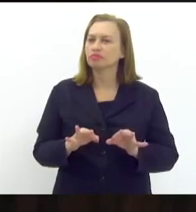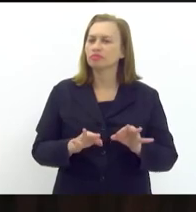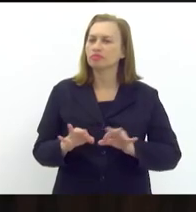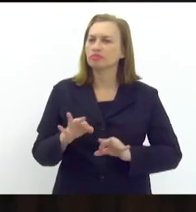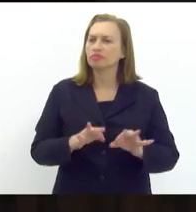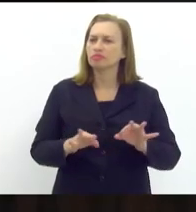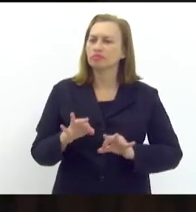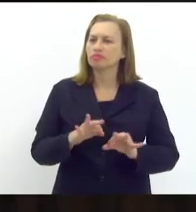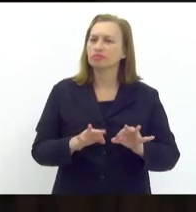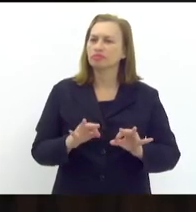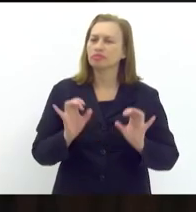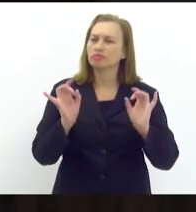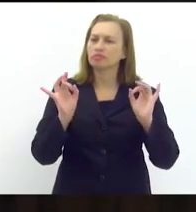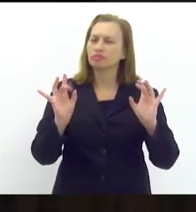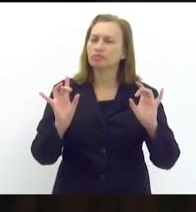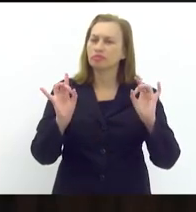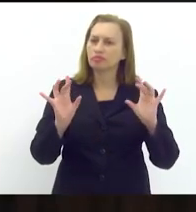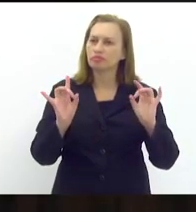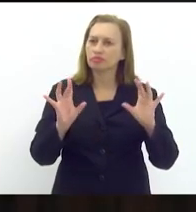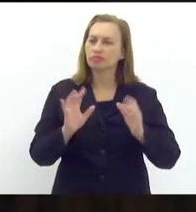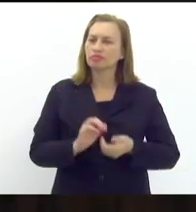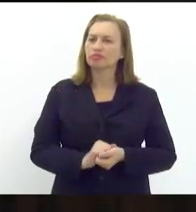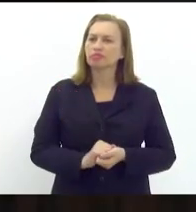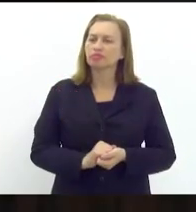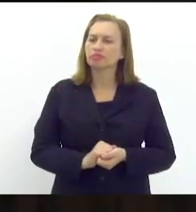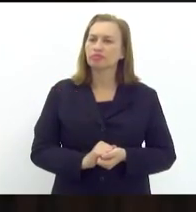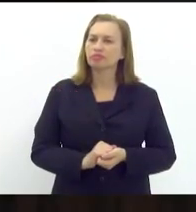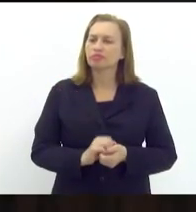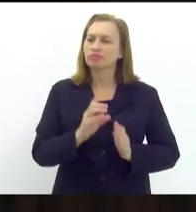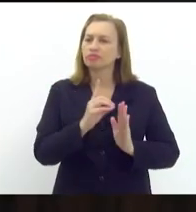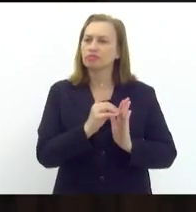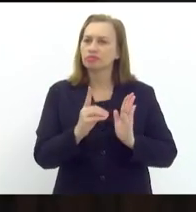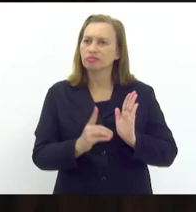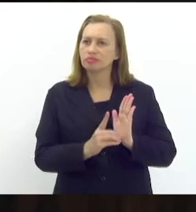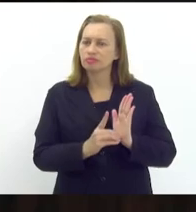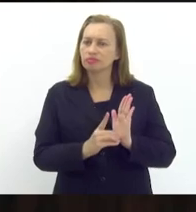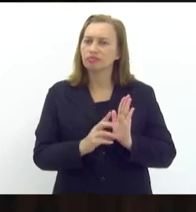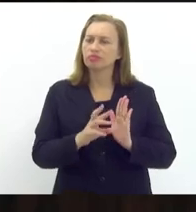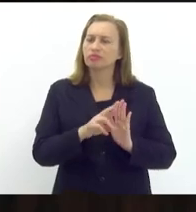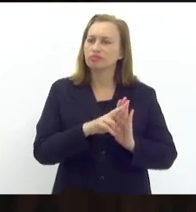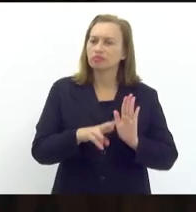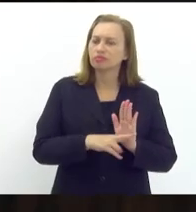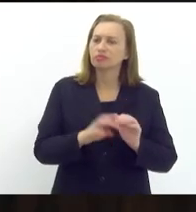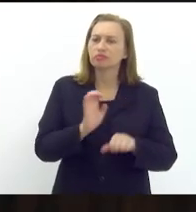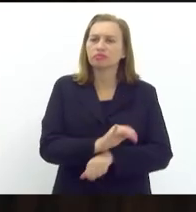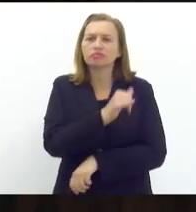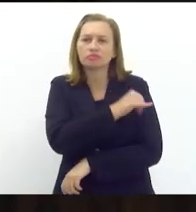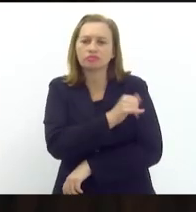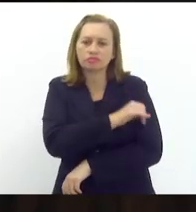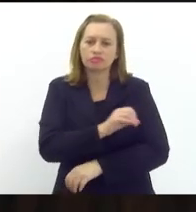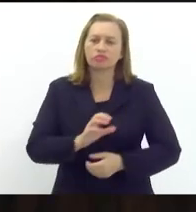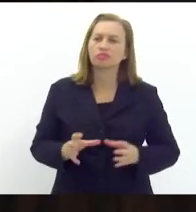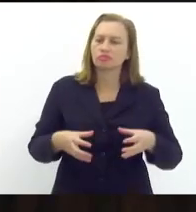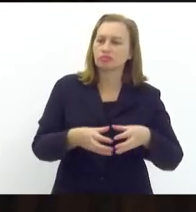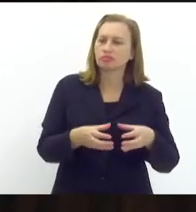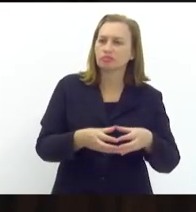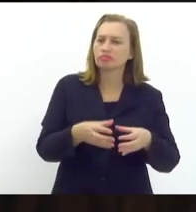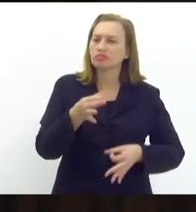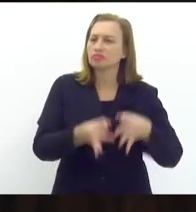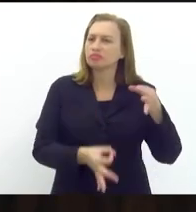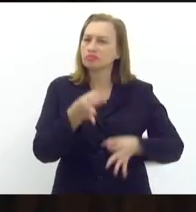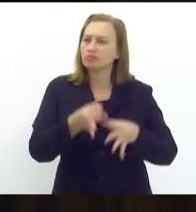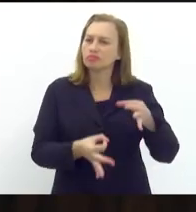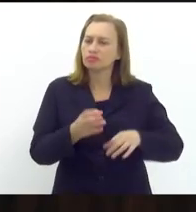expeciativo definindo A diretriz do Estado do Rio de Janeiro parecendo das comissões de Justiça pela